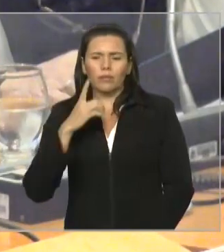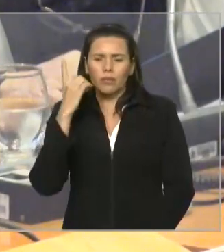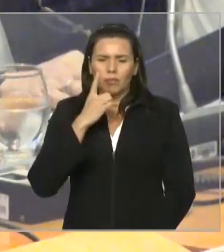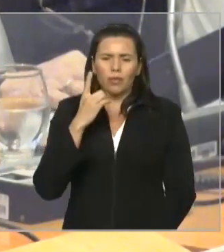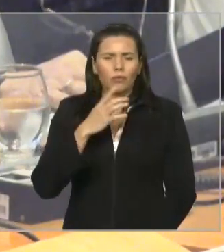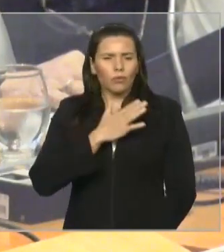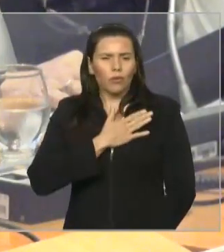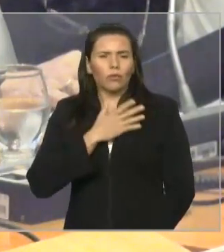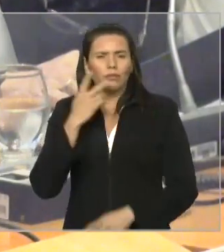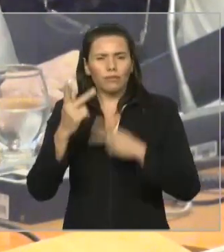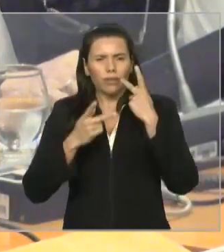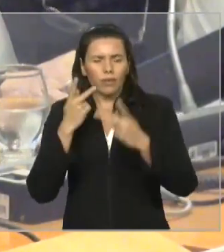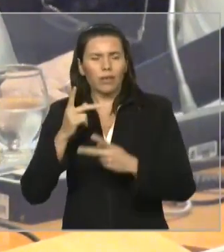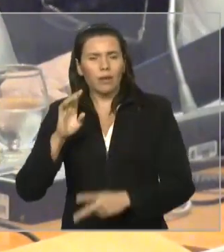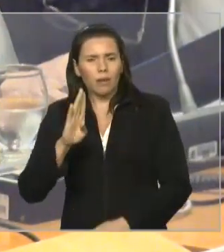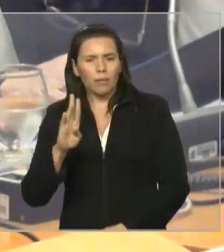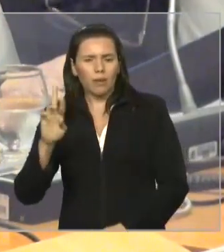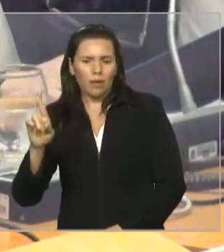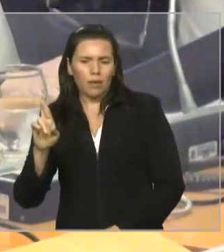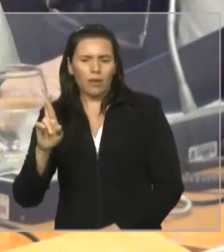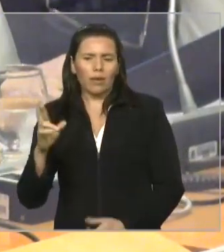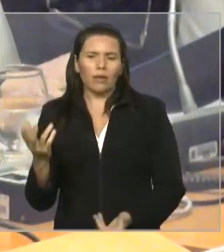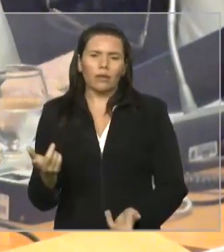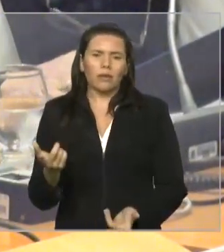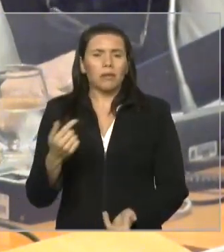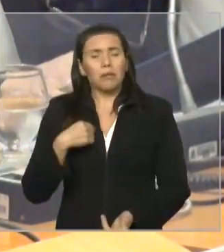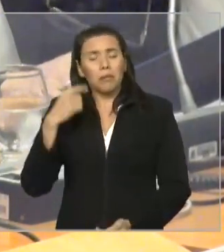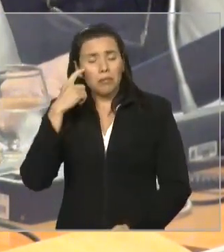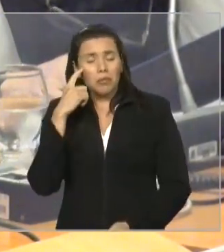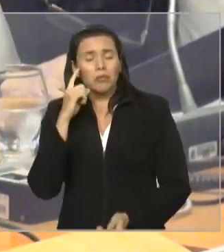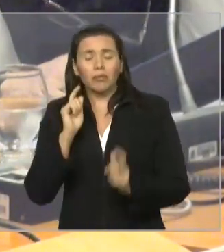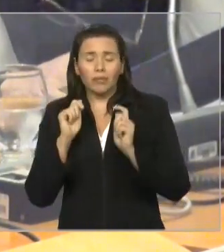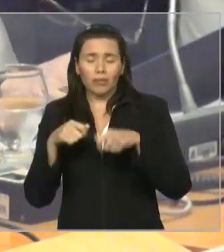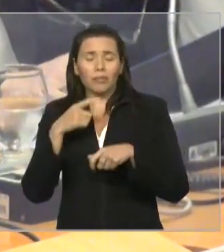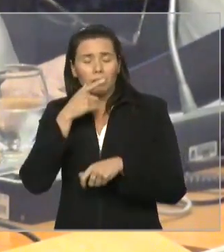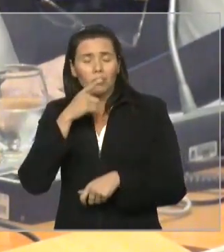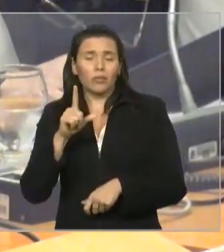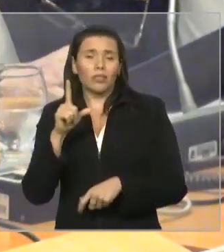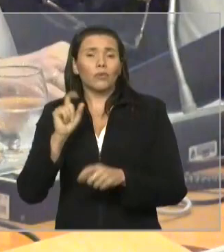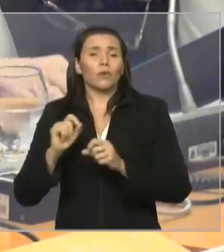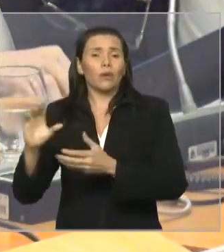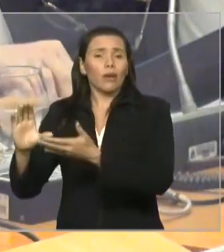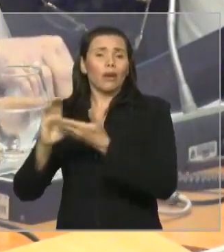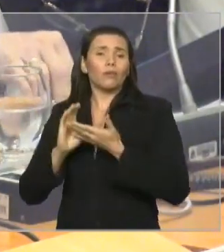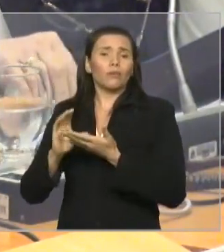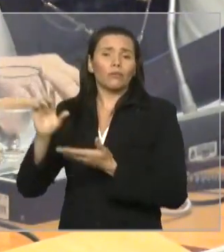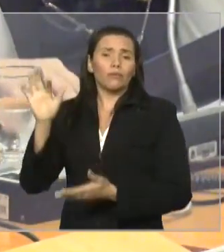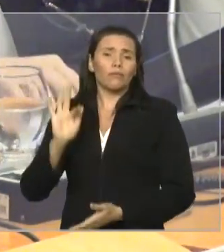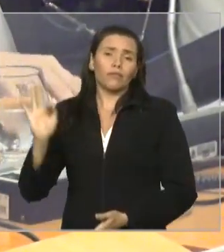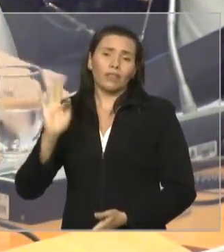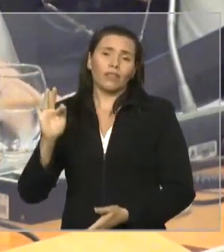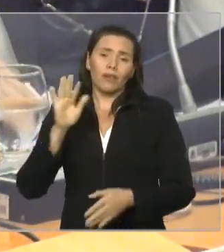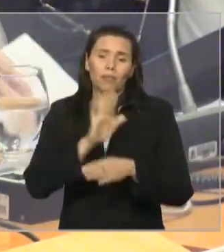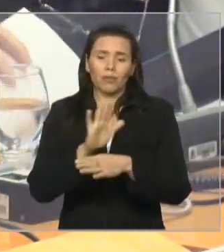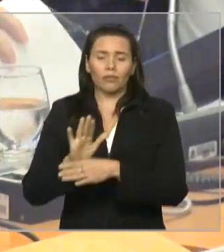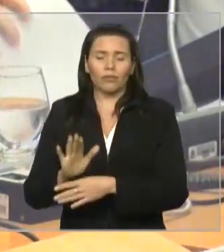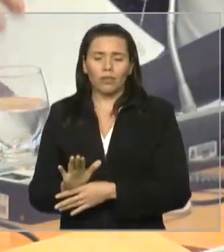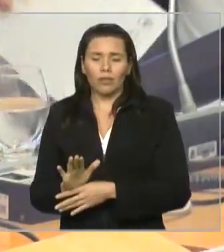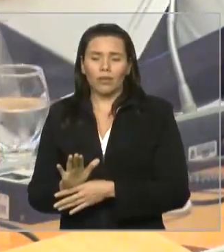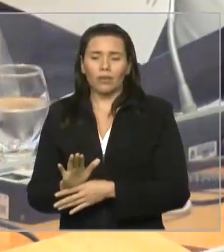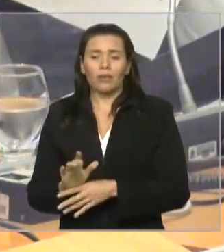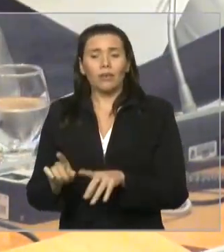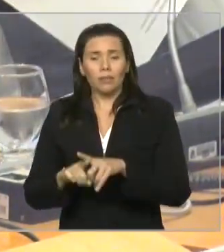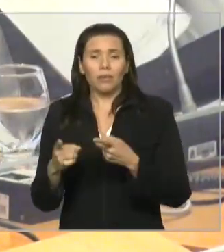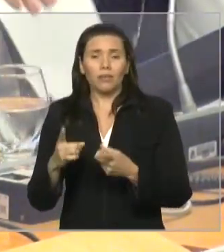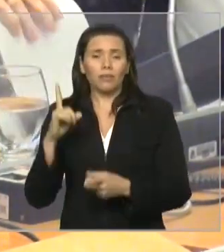pode ser que a gente consiga alguma emenda com os deputados federais para alguma coisa. Mas é um impeditivo forte,